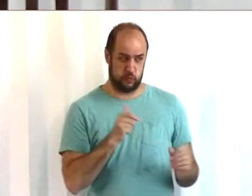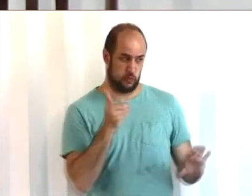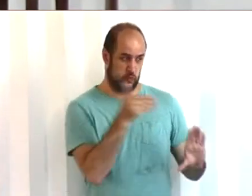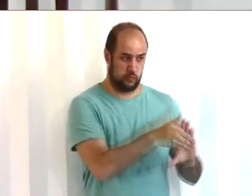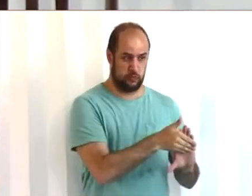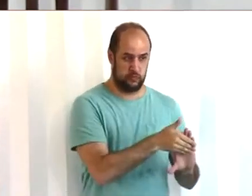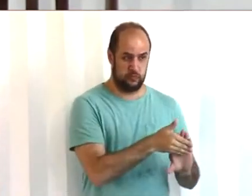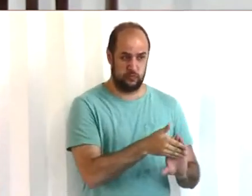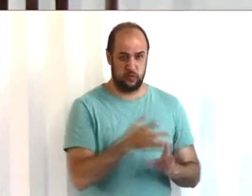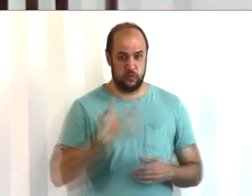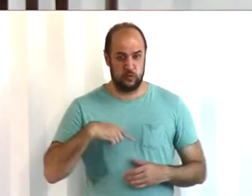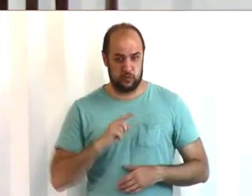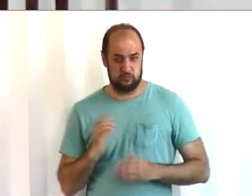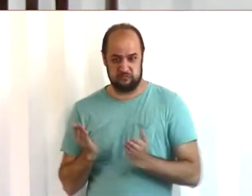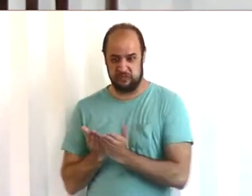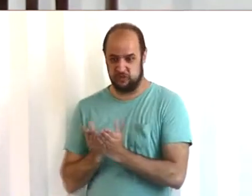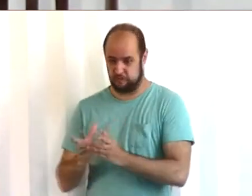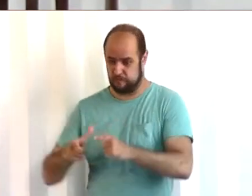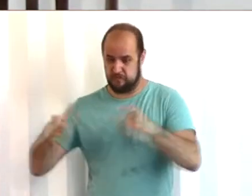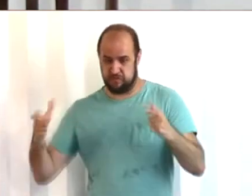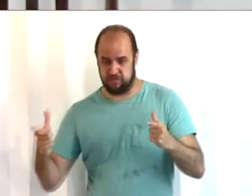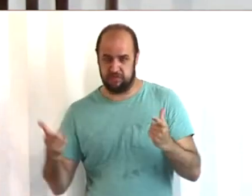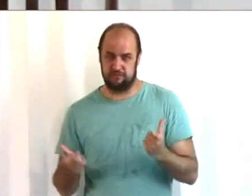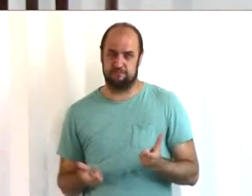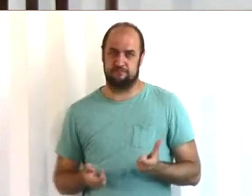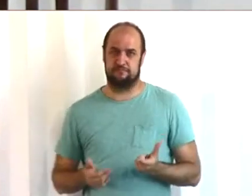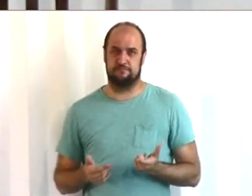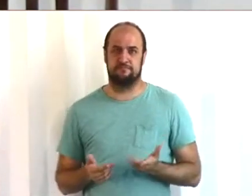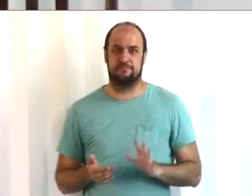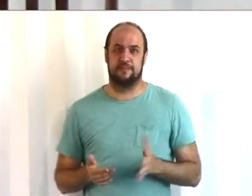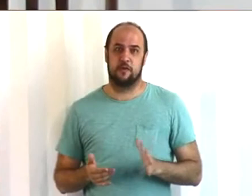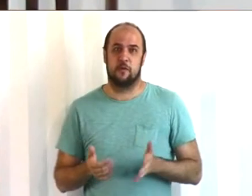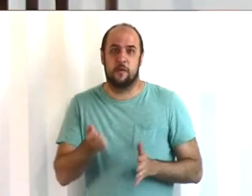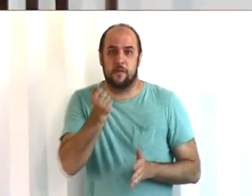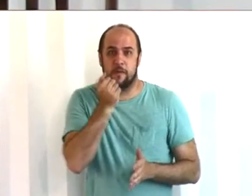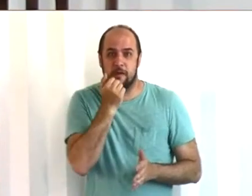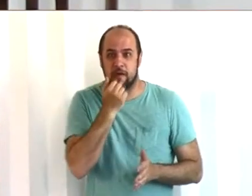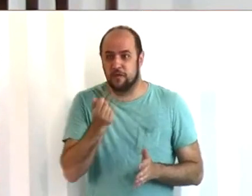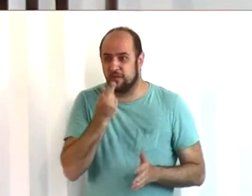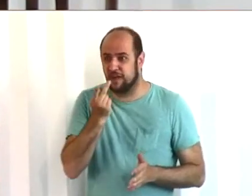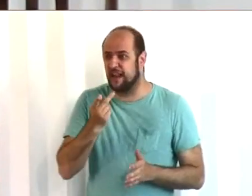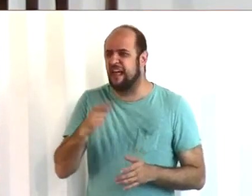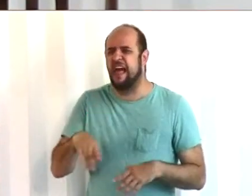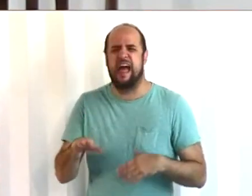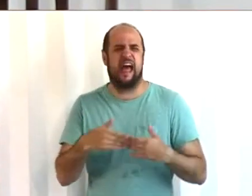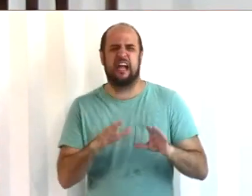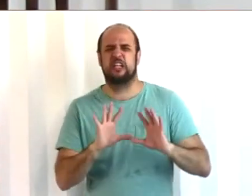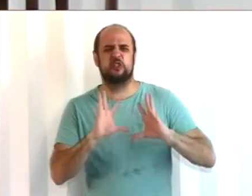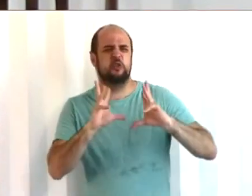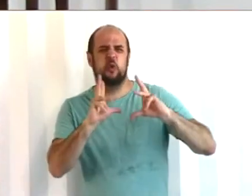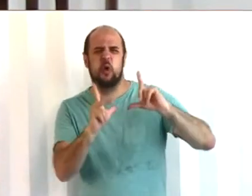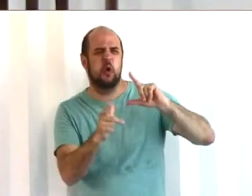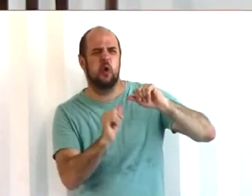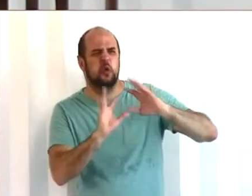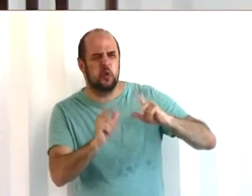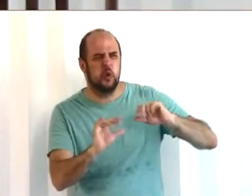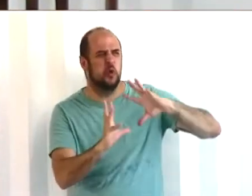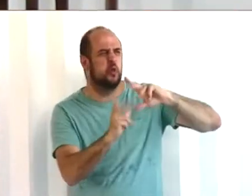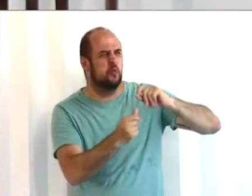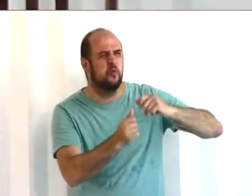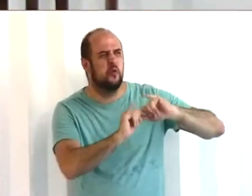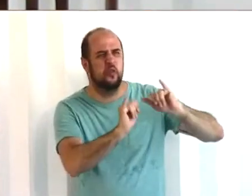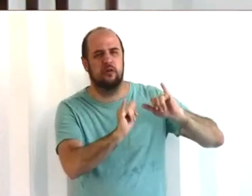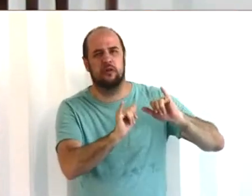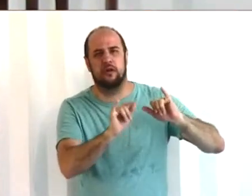somos a maioria dos evangélicos. Mais ou menos quando mãe fala para filho, quando ele diz: mãe, todo mundo faz isso, a mãe diz: você não é todo